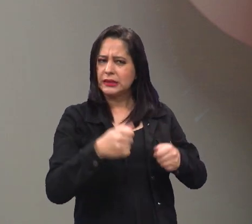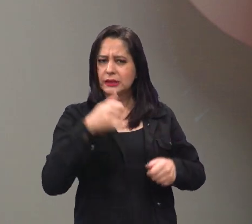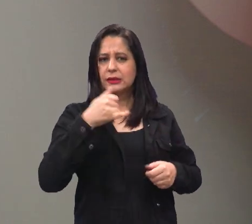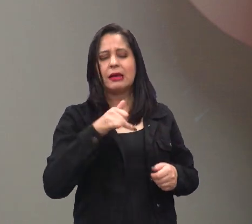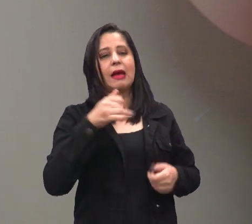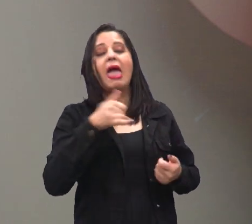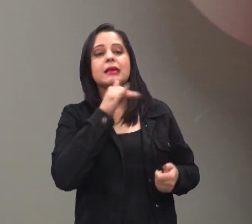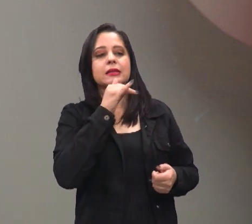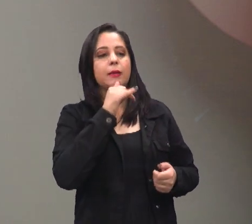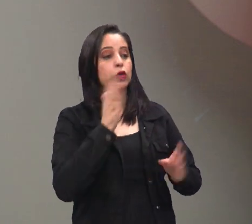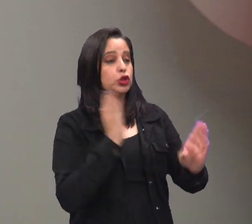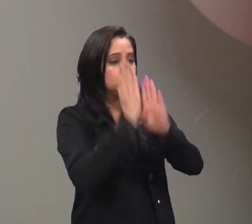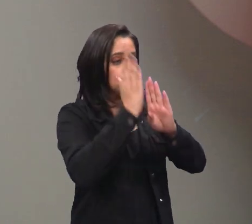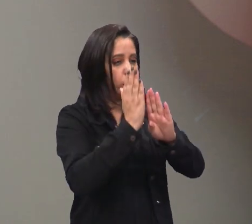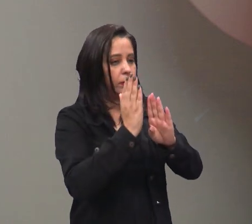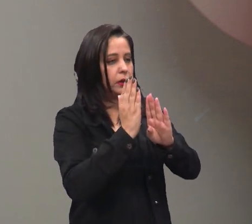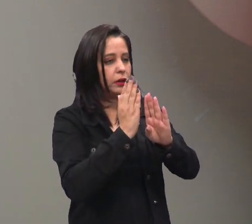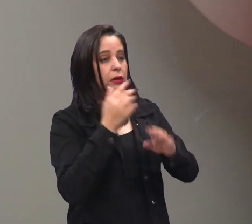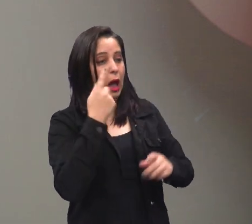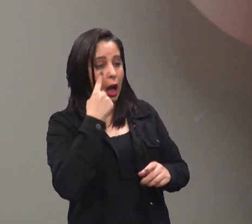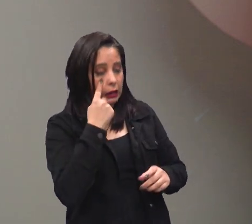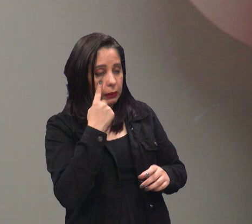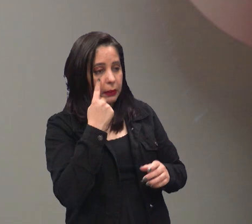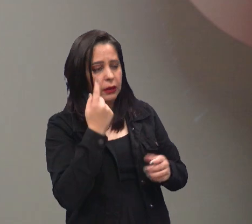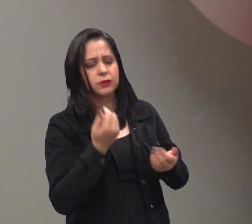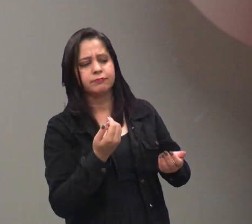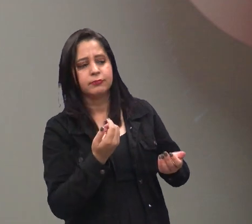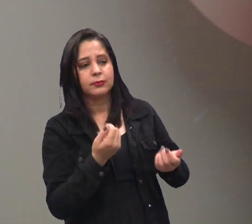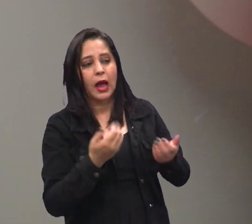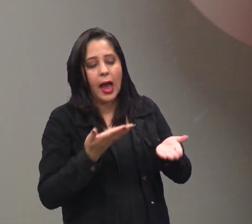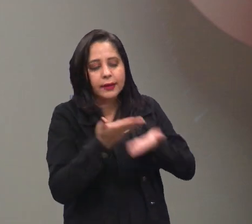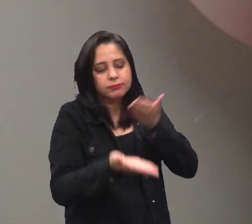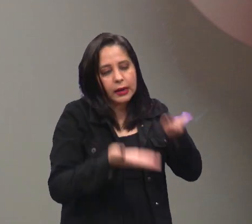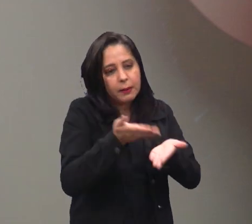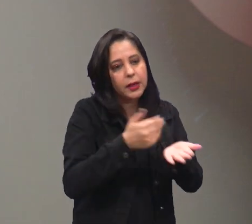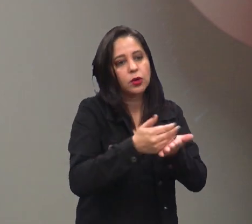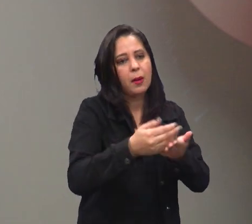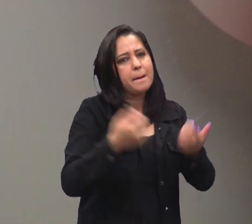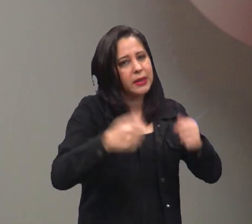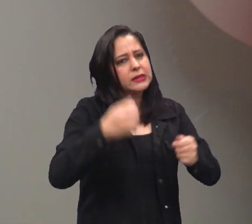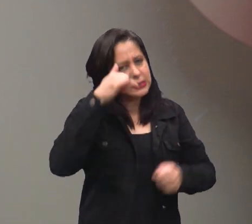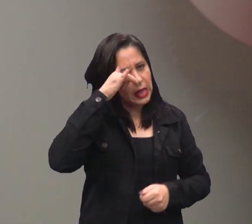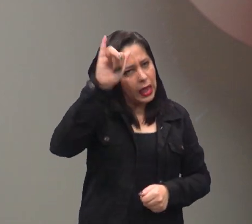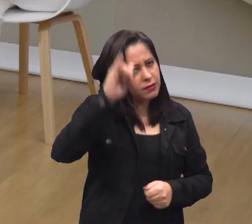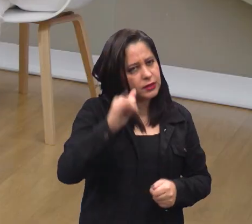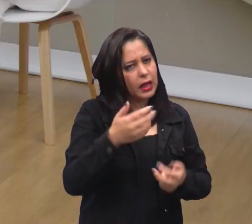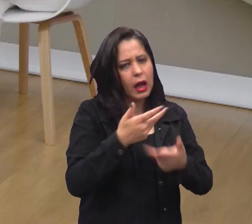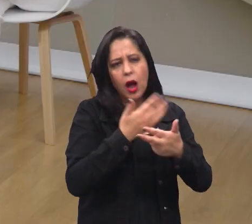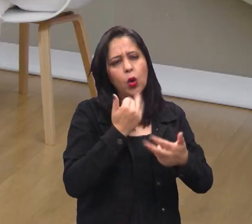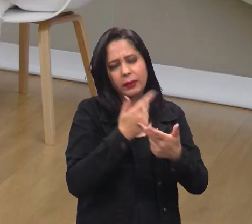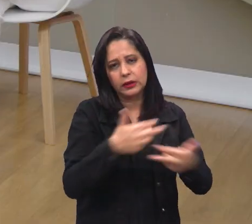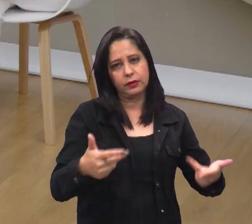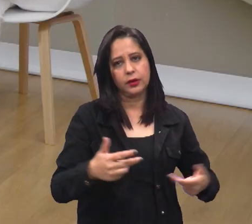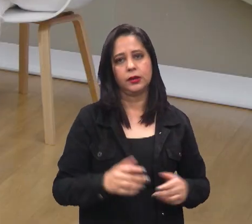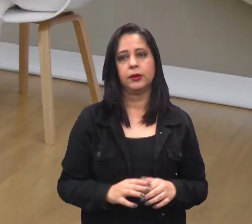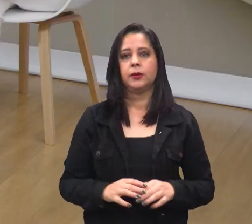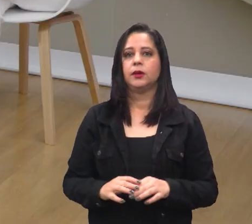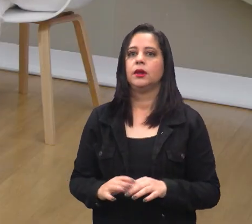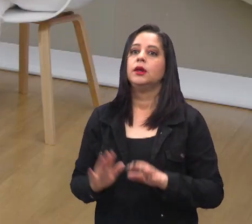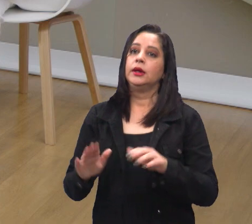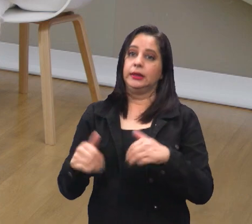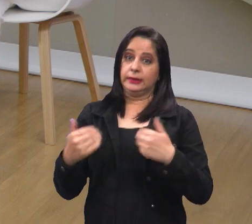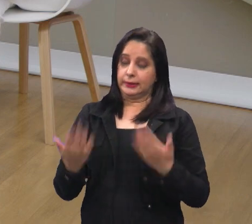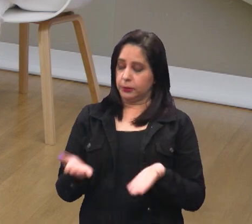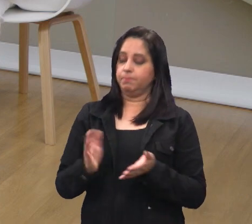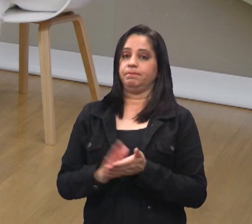com anemia, está passando pelo tratamento, tem algum alimento que é importante ela evitar, restringir na alimentação? Não existe. Eu falo para os